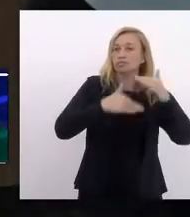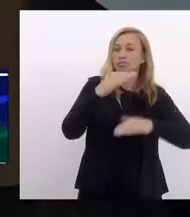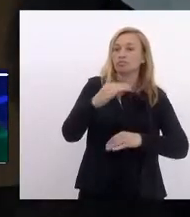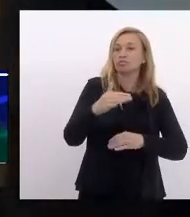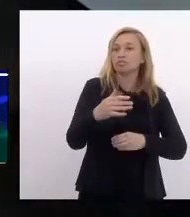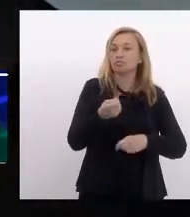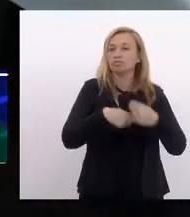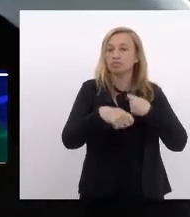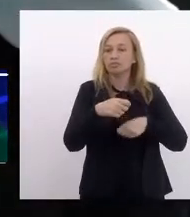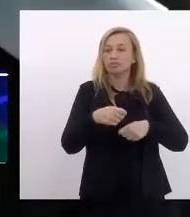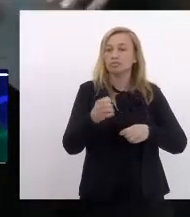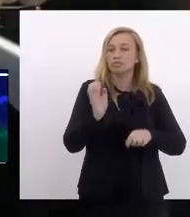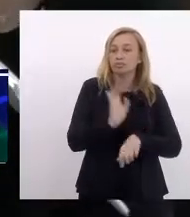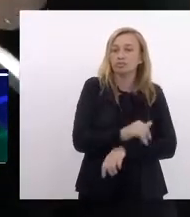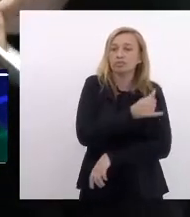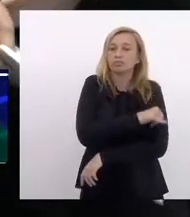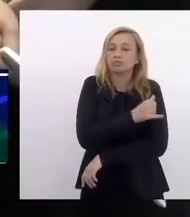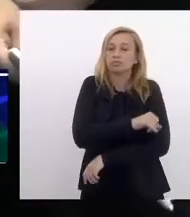do Rio de Janeiro.